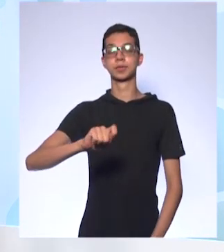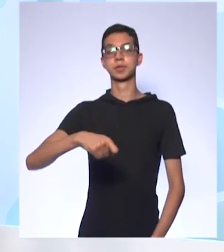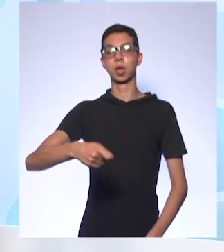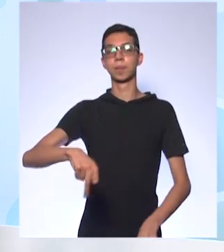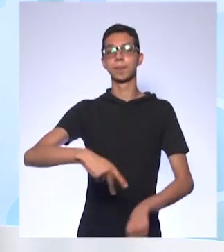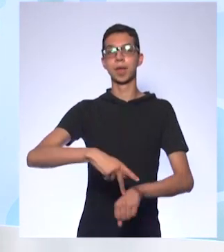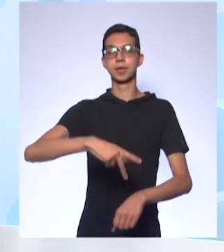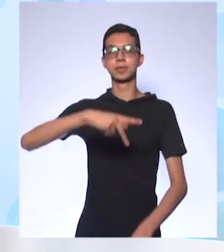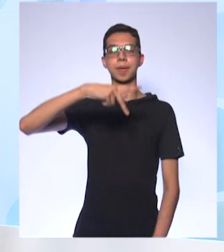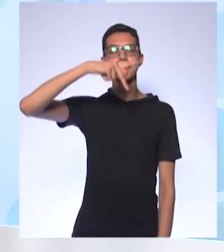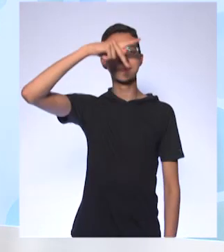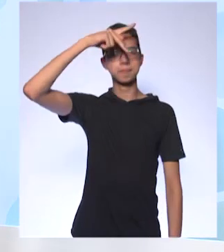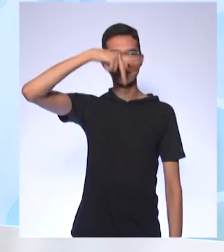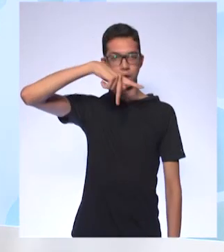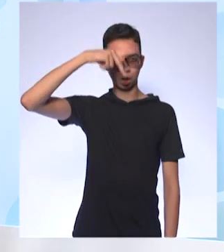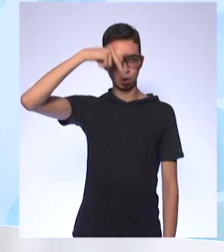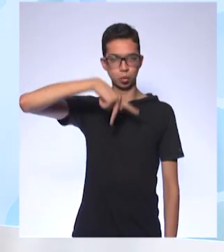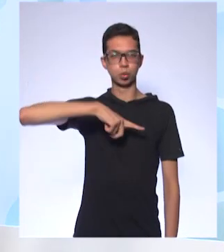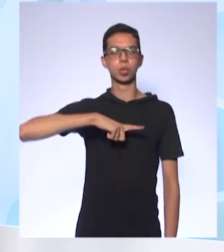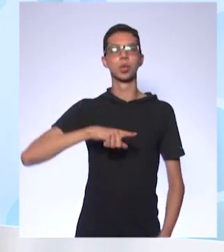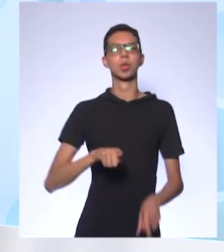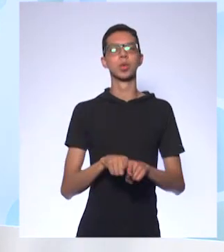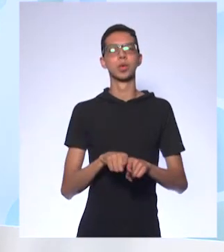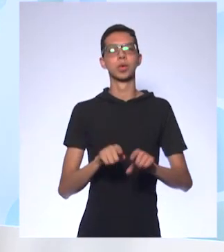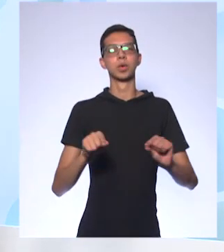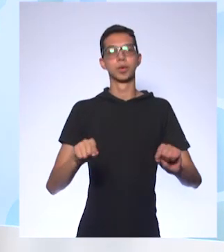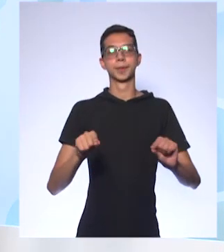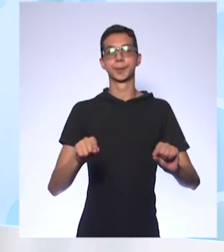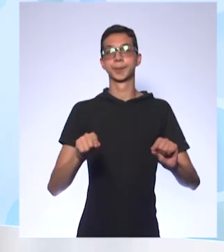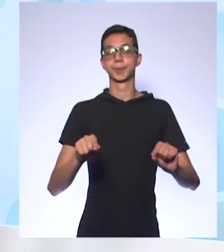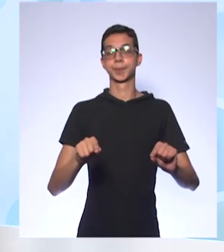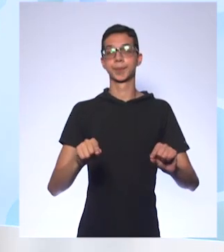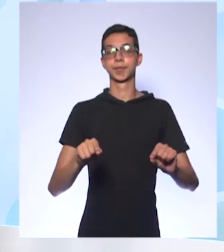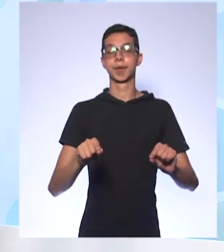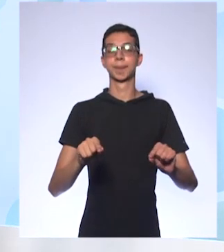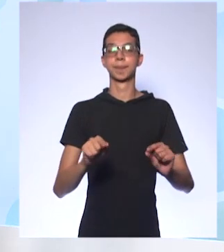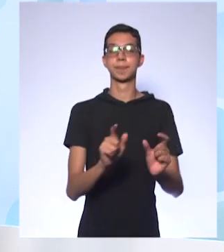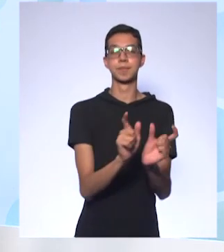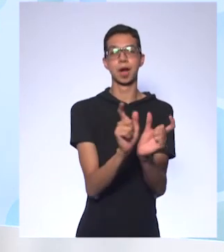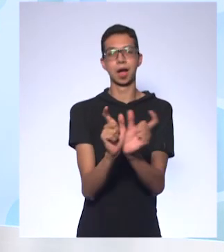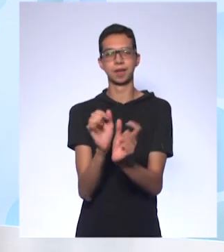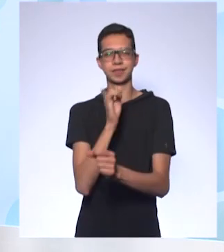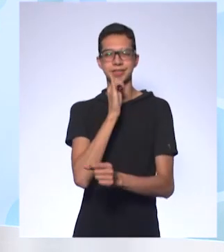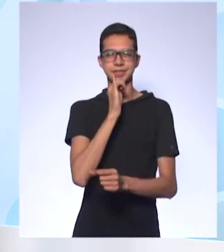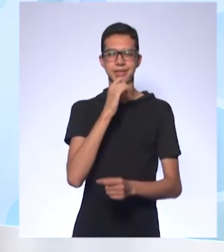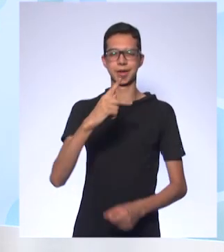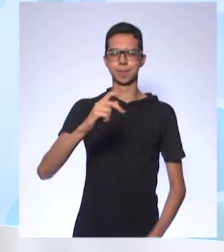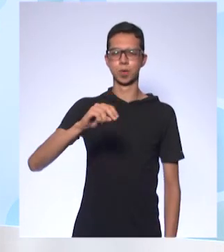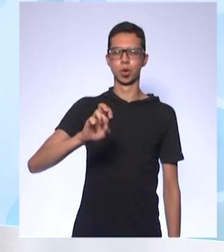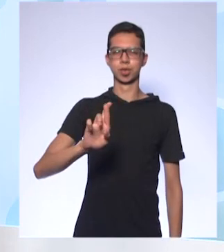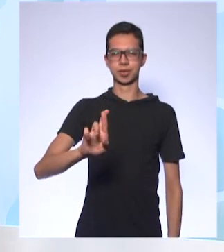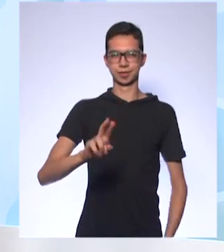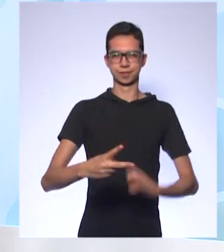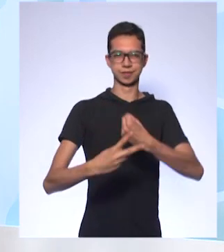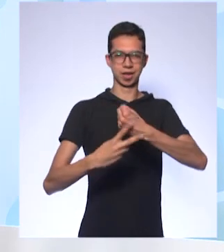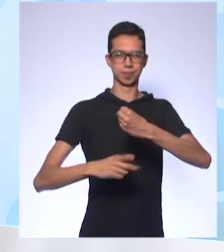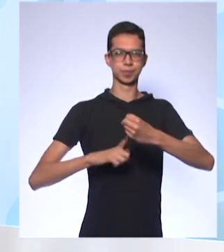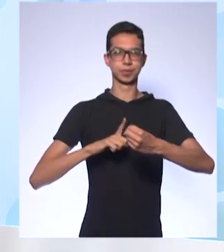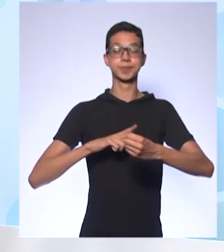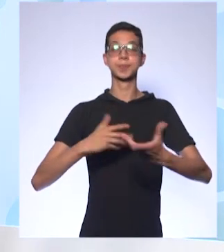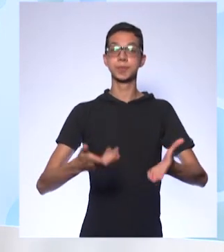jogo de palavras como o verbo poner. Na primeira ocorrência, o